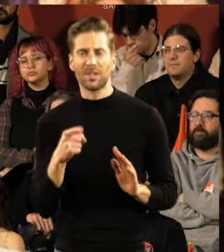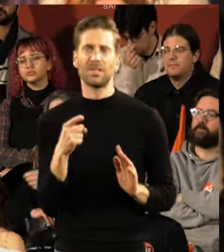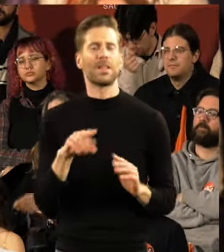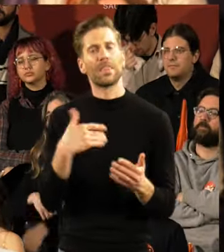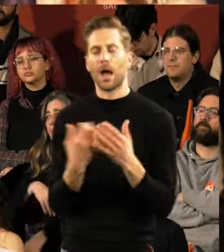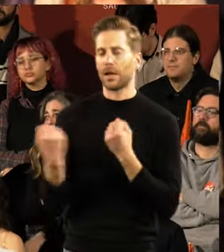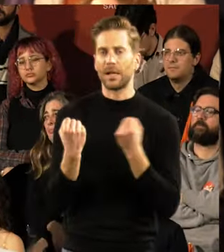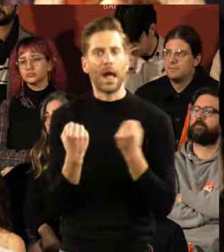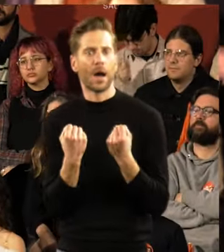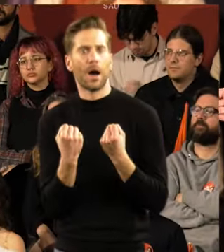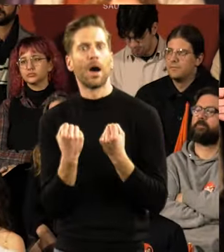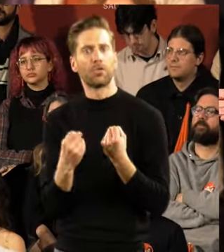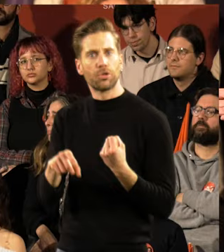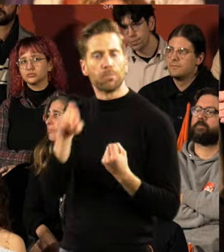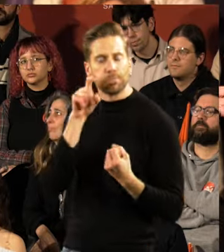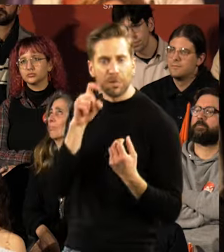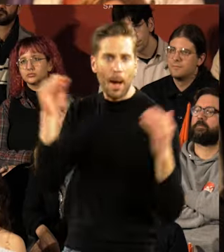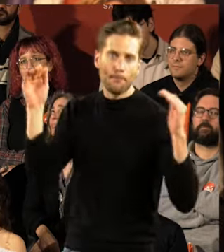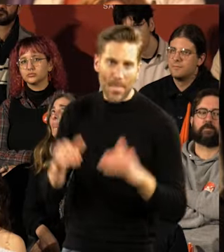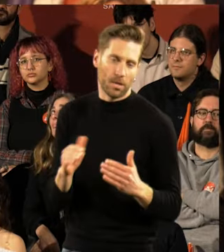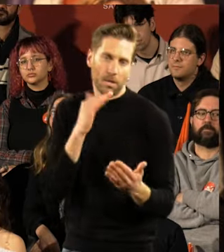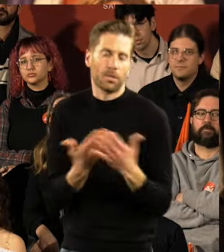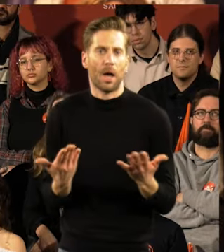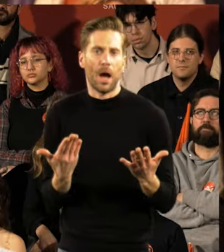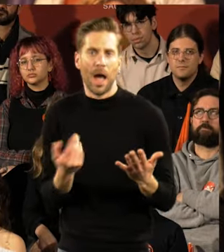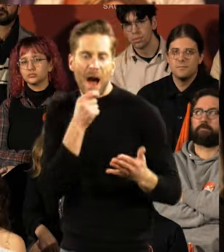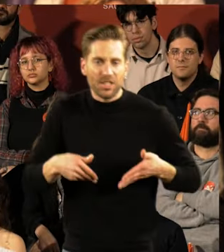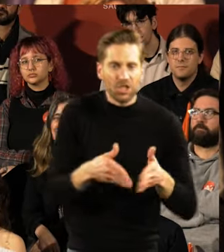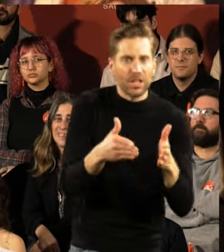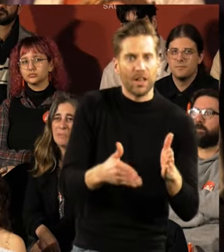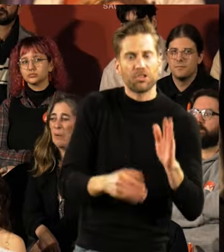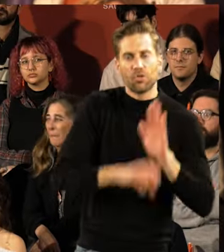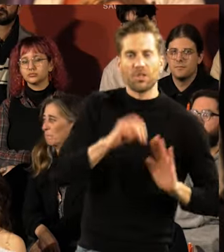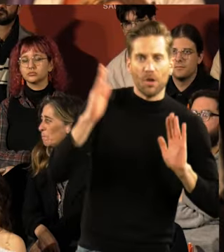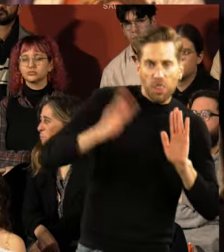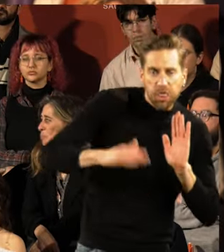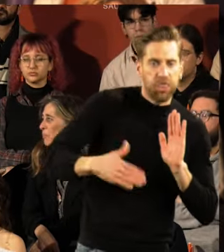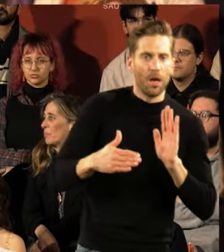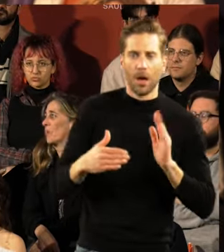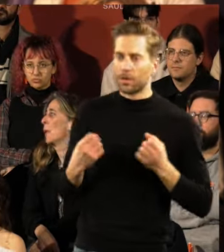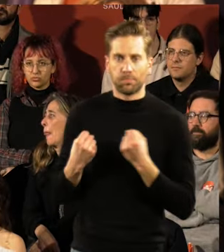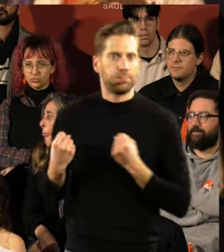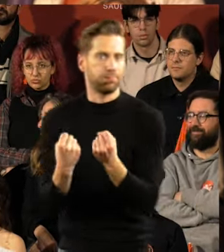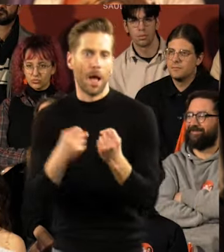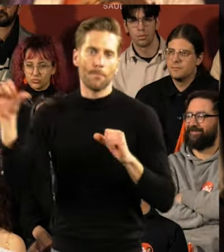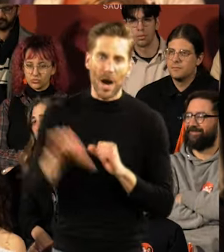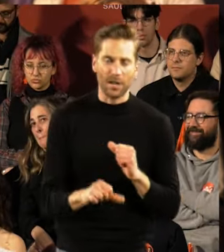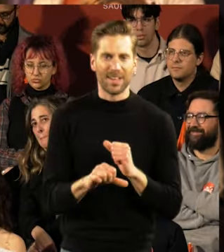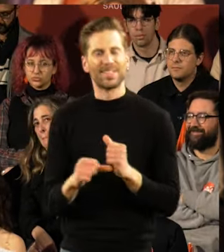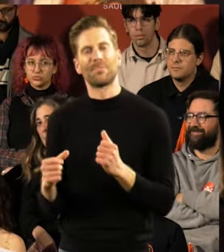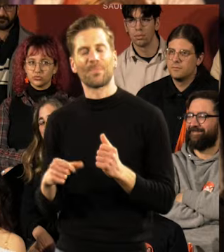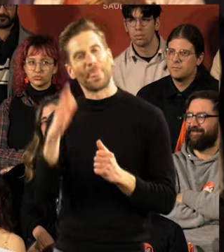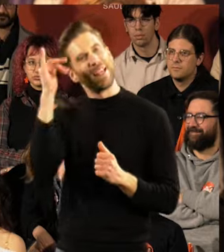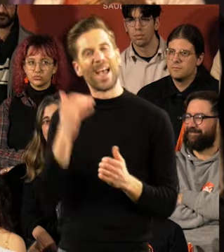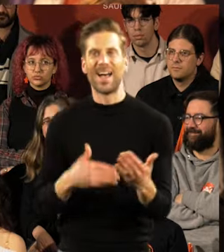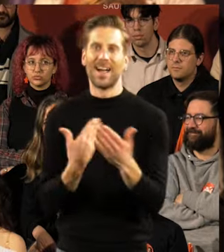segurança rodoviária. Mais estradas, pior mobilidade. Esta solução de sempre mais uma estrada foi